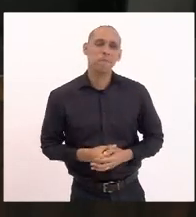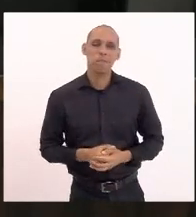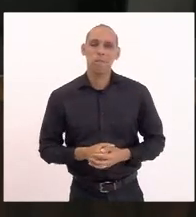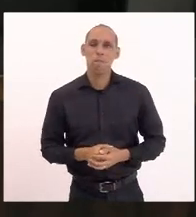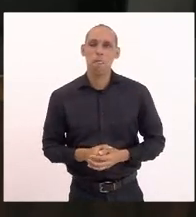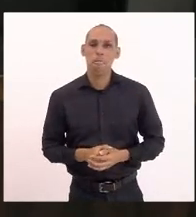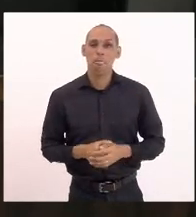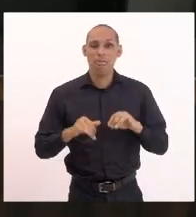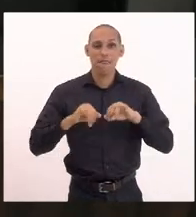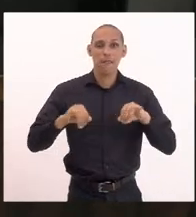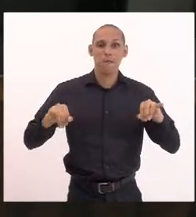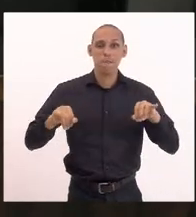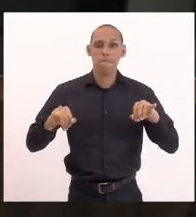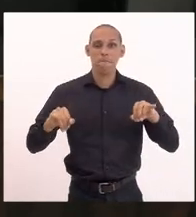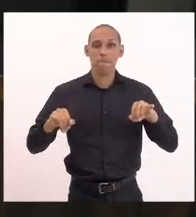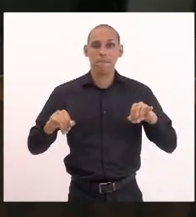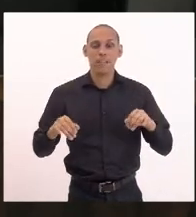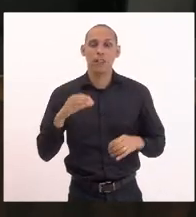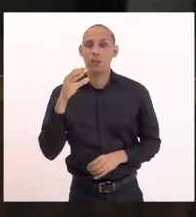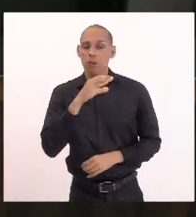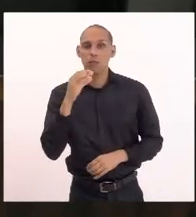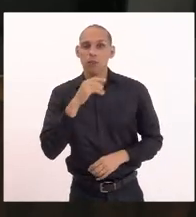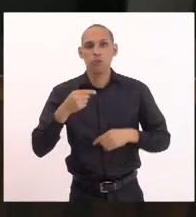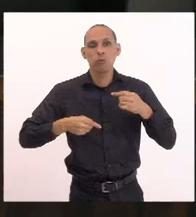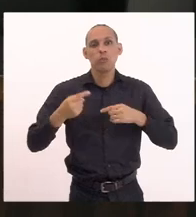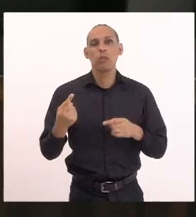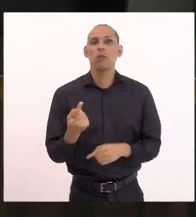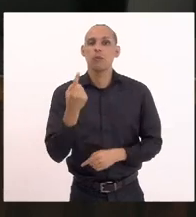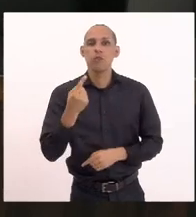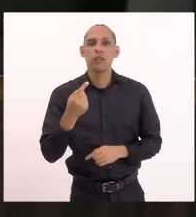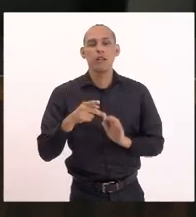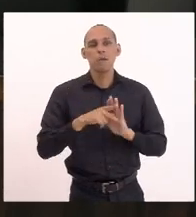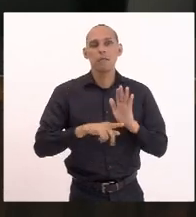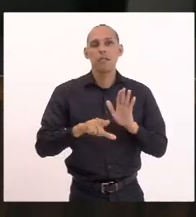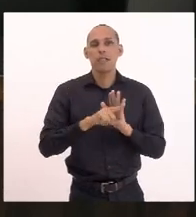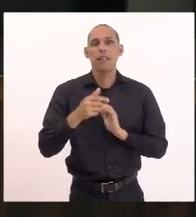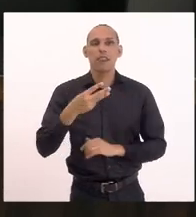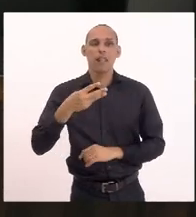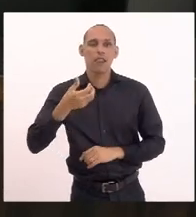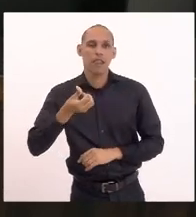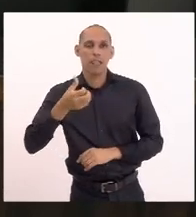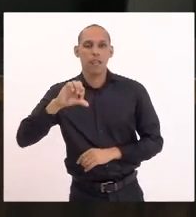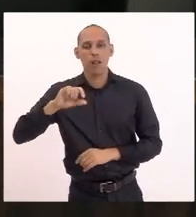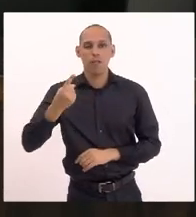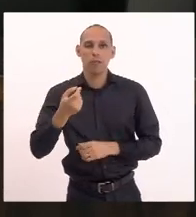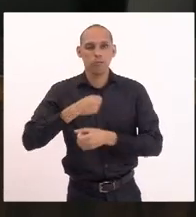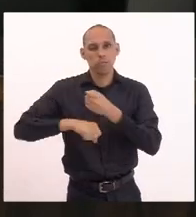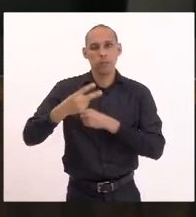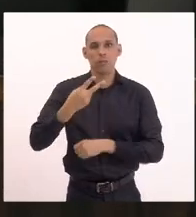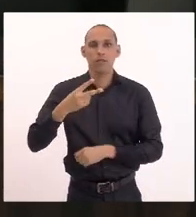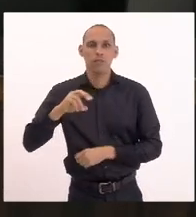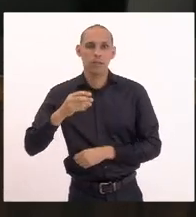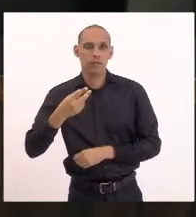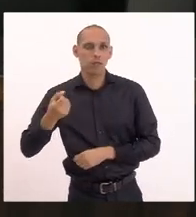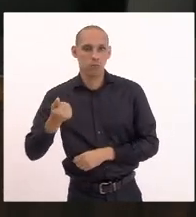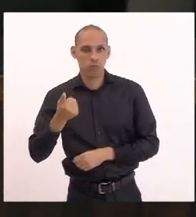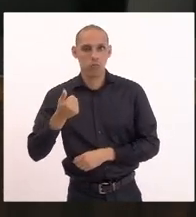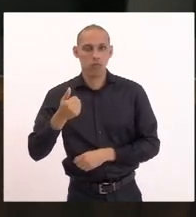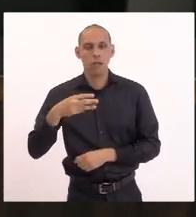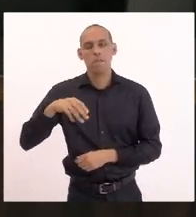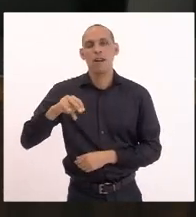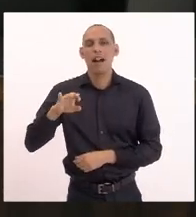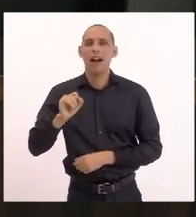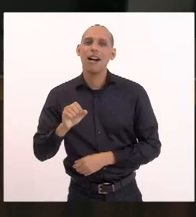Anuncio, em regime de urgência, em discussão única, projeto de lei 3691, de 21 de autoria da deputada Marta Rocha, que dispõe sobre